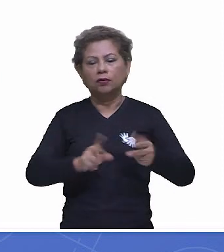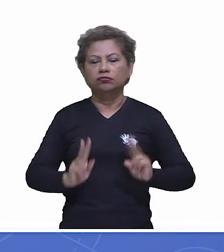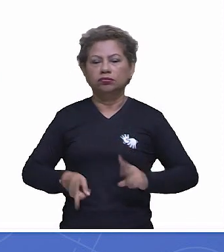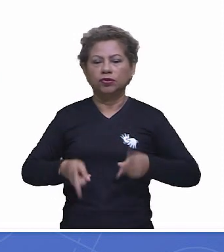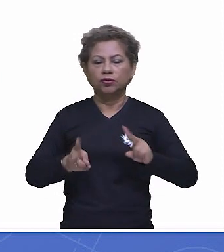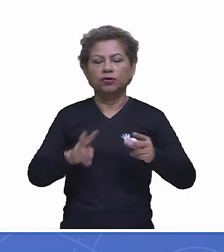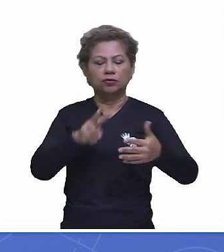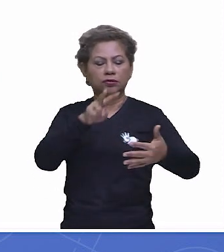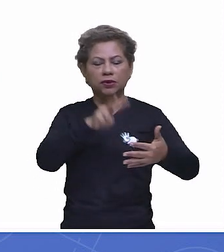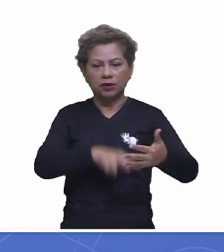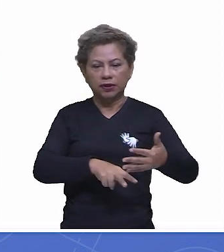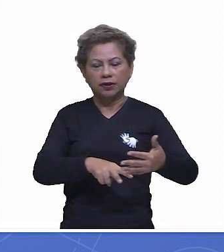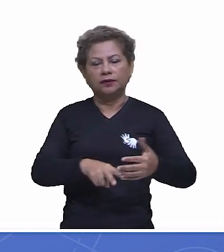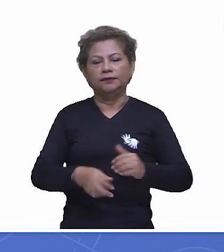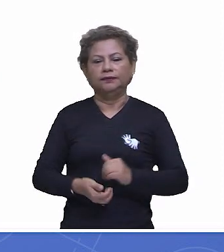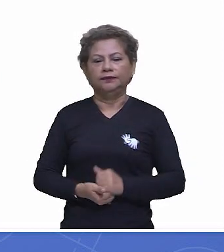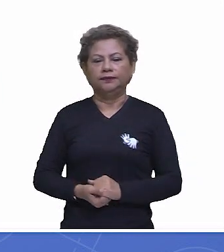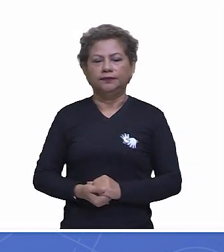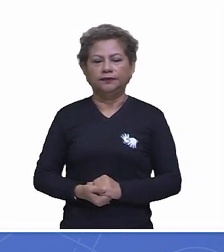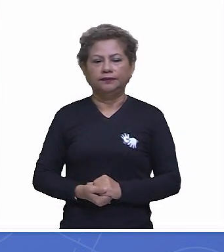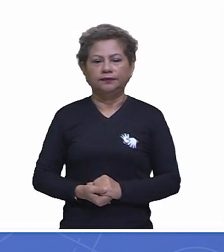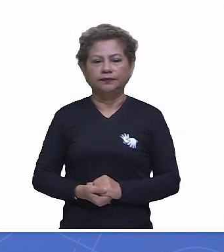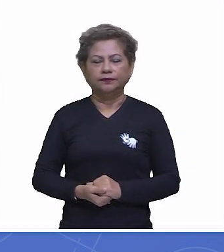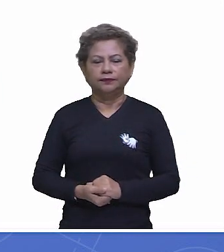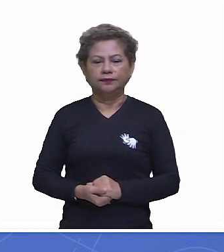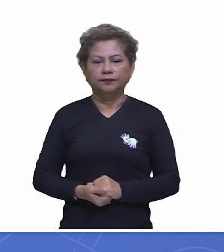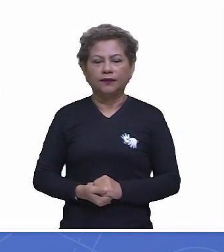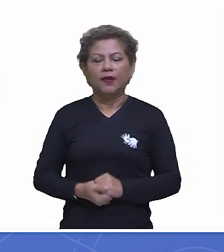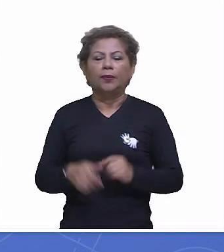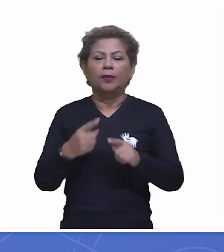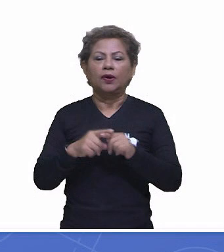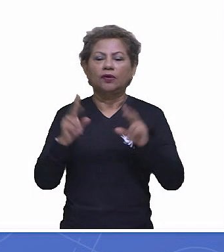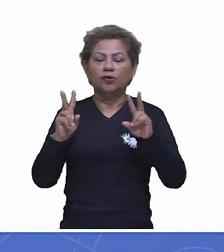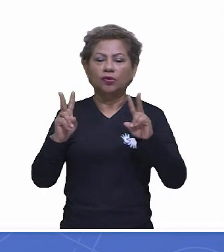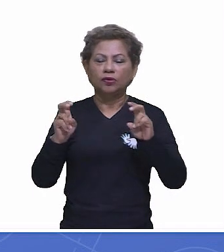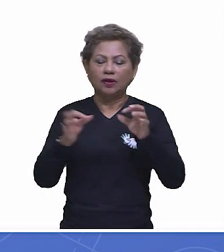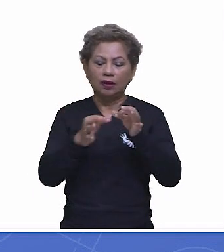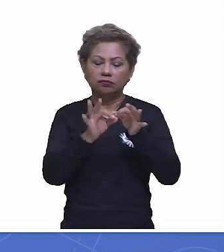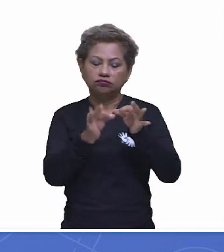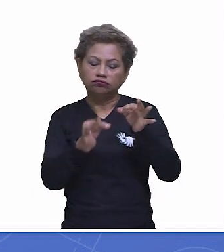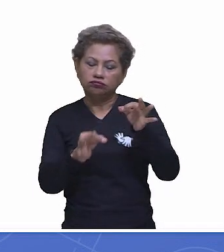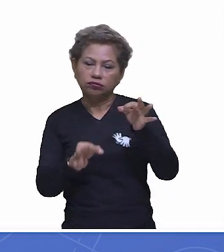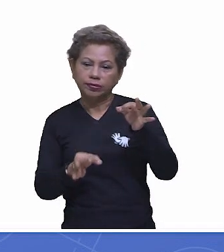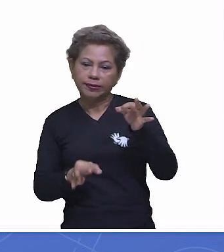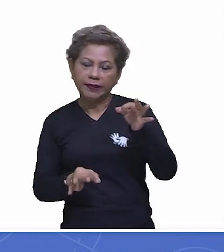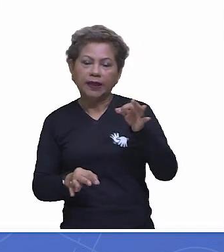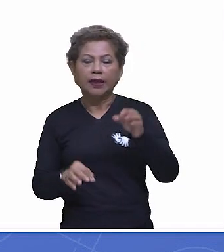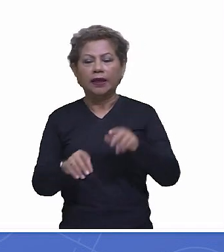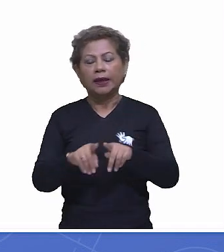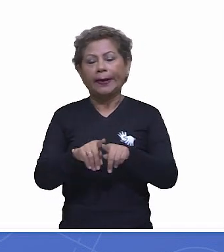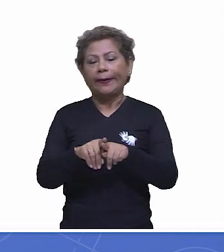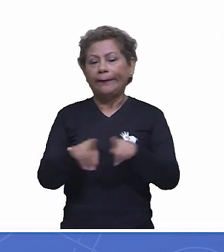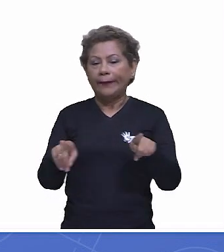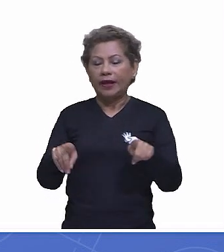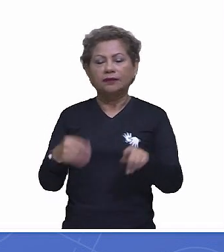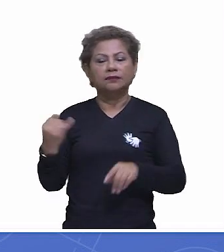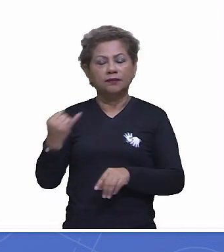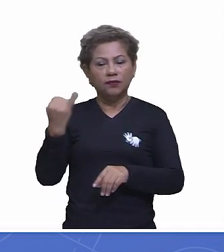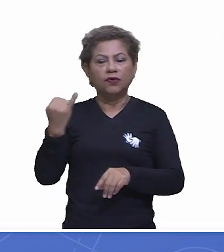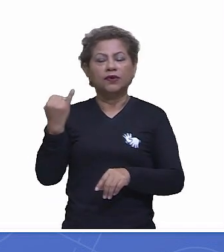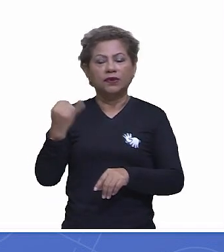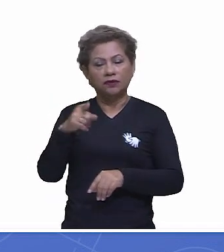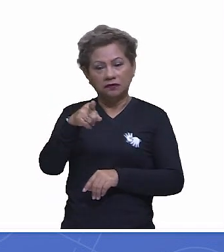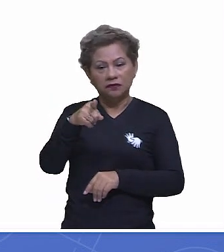daí na sequência eu volto aí para esse texto. O texto é não é um texto longo, é mais ou menos um texto padrão que vocês encontrariam em uma prova aí